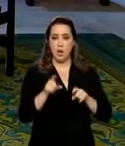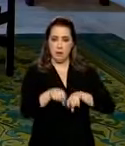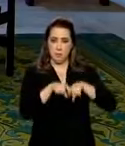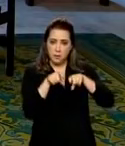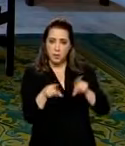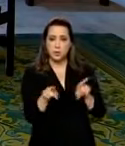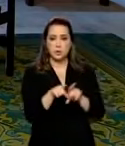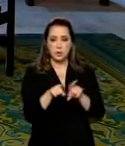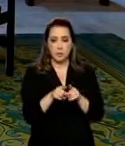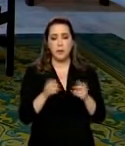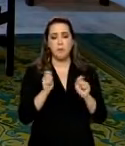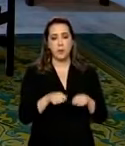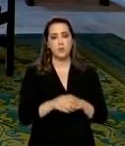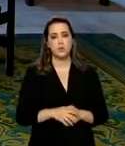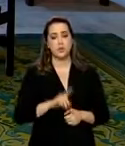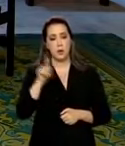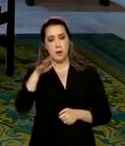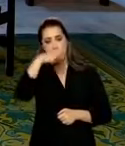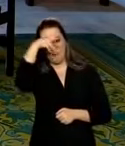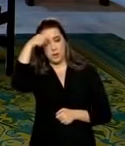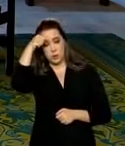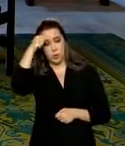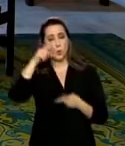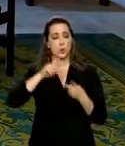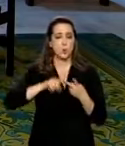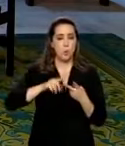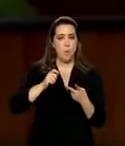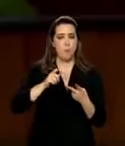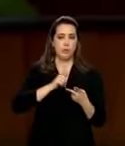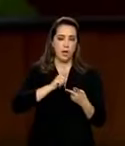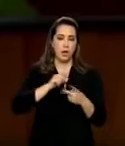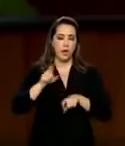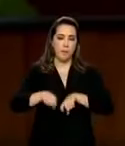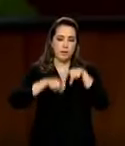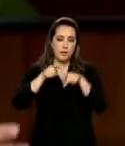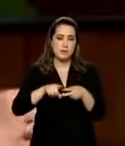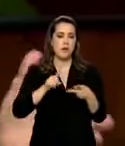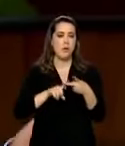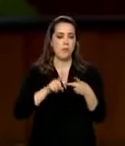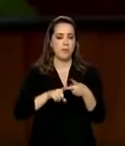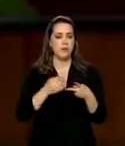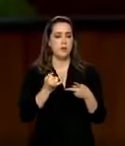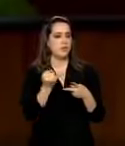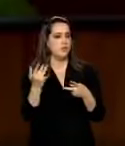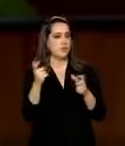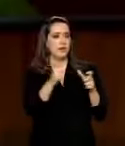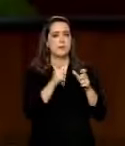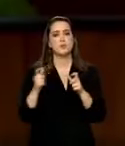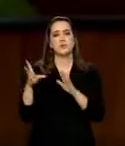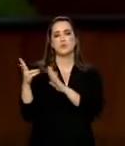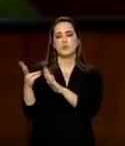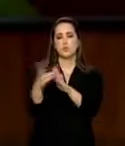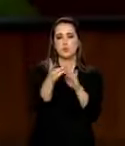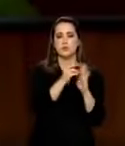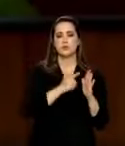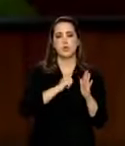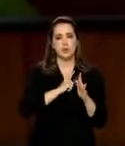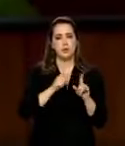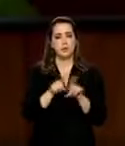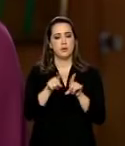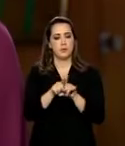Grosso, os baiquiris também plantam, os caiapós começaram a plantar, os yanomamis e os tucanos começaram a plantar também, é